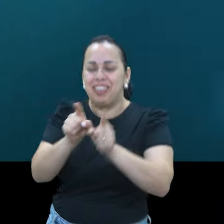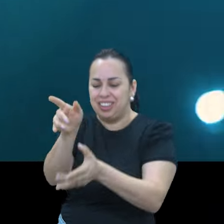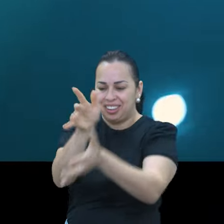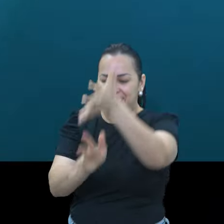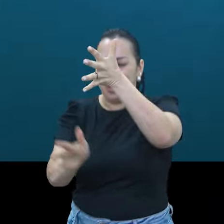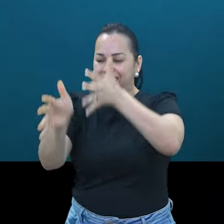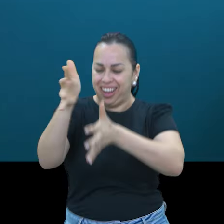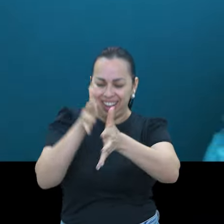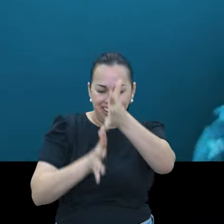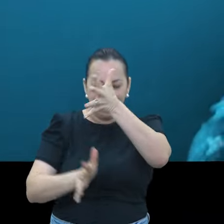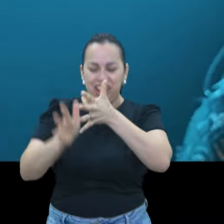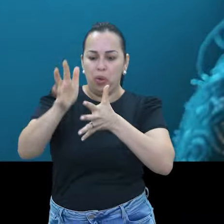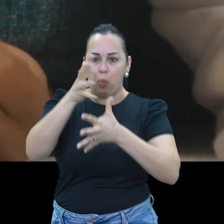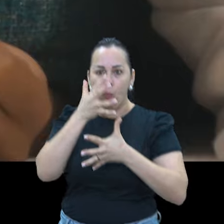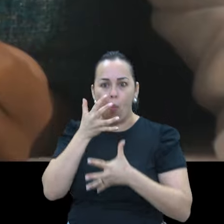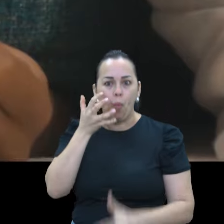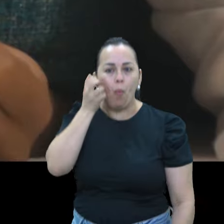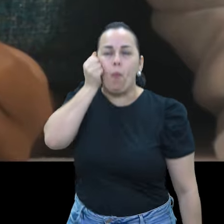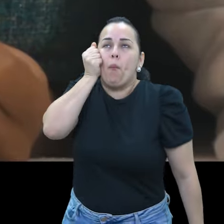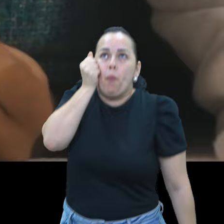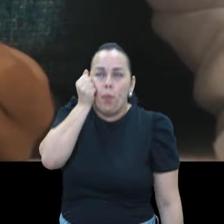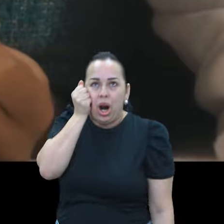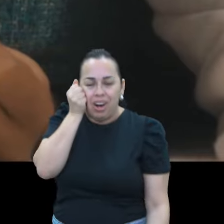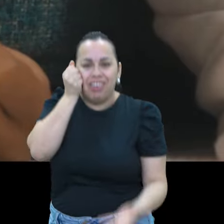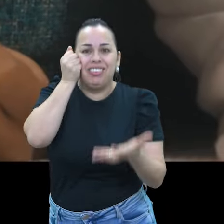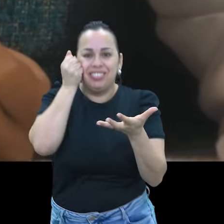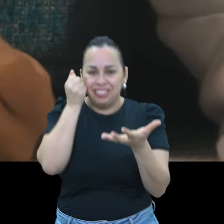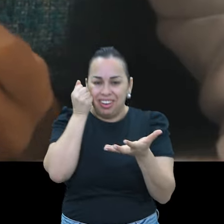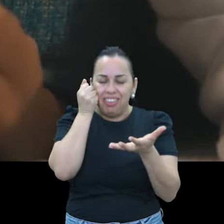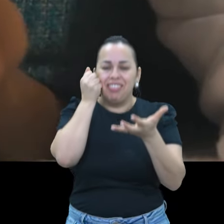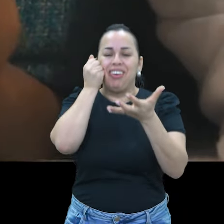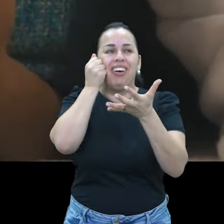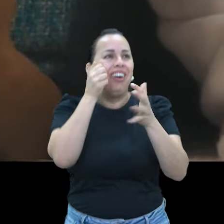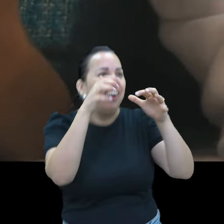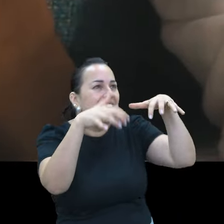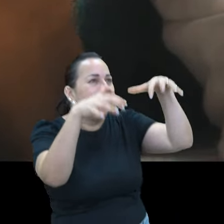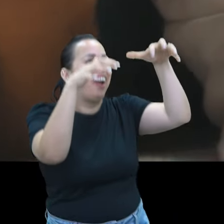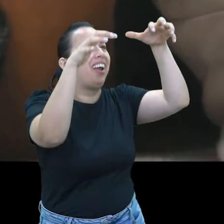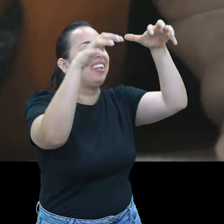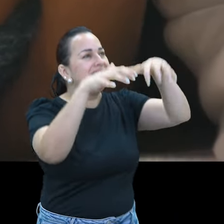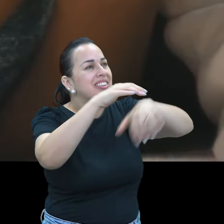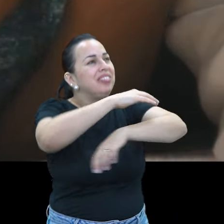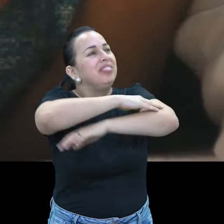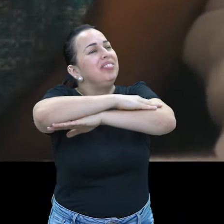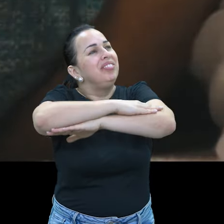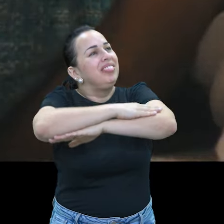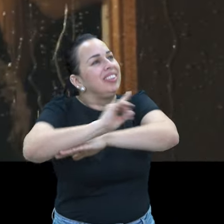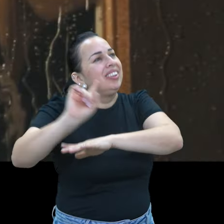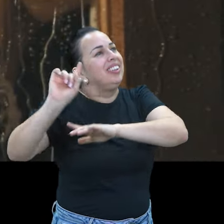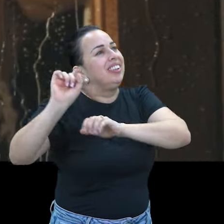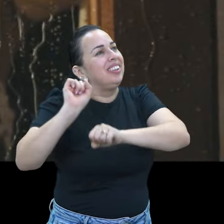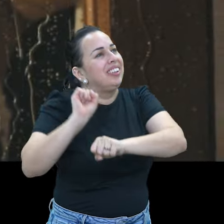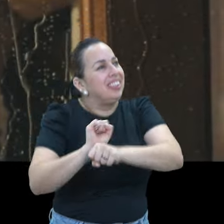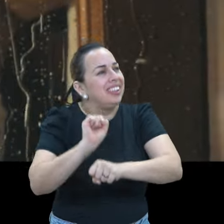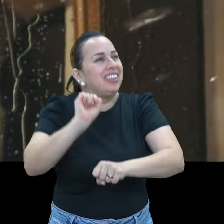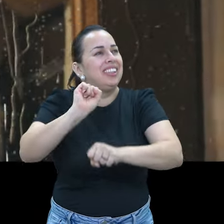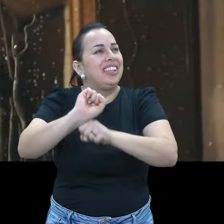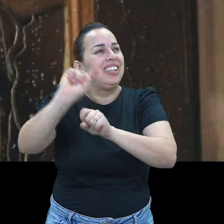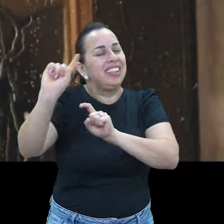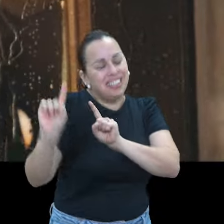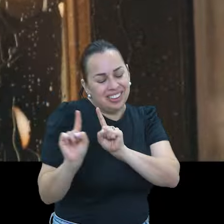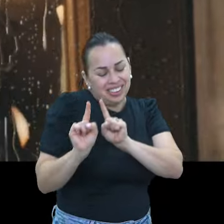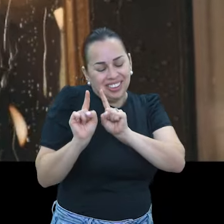todos os seus segredos. Olhe da janela a chuva lá fora. Que aqui dentro eu